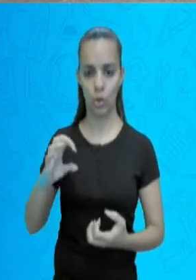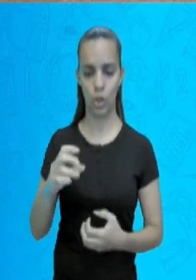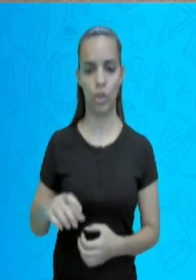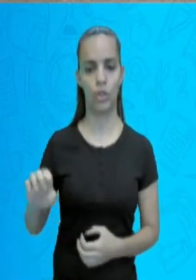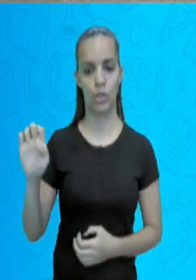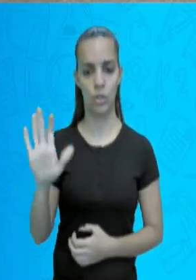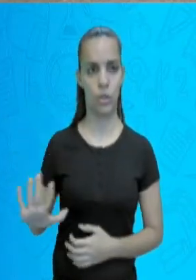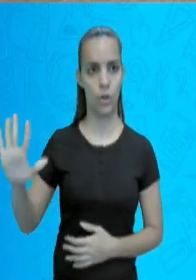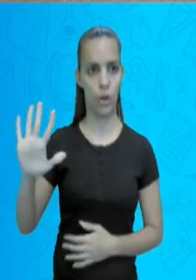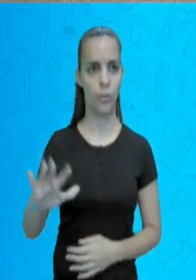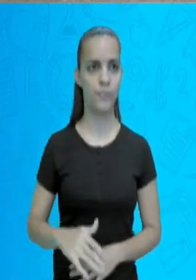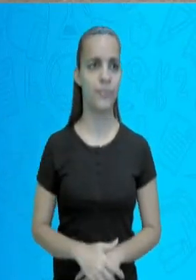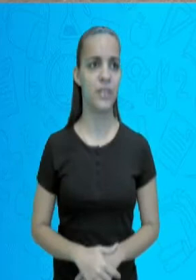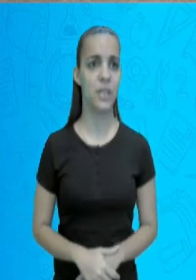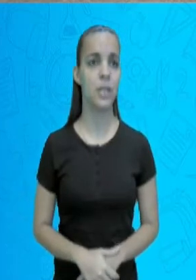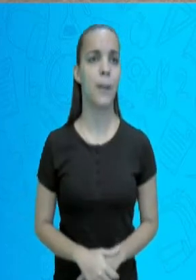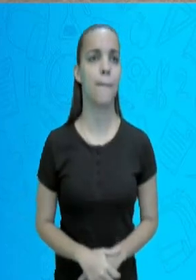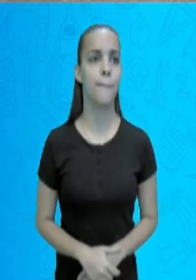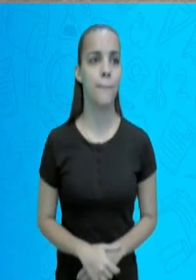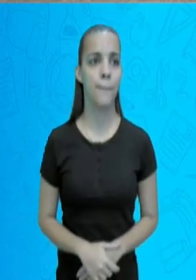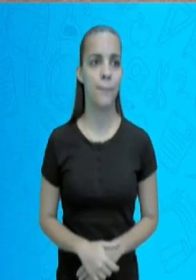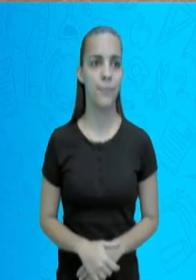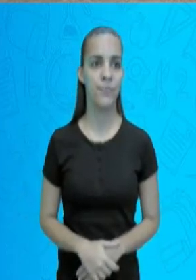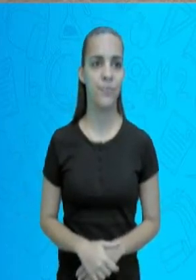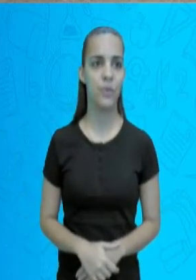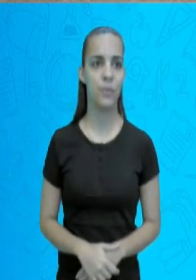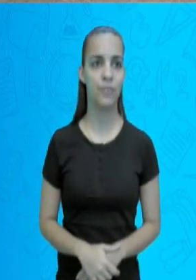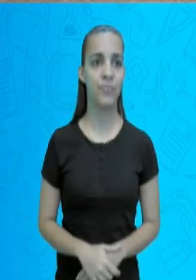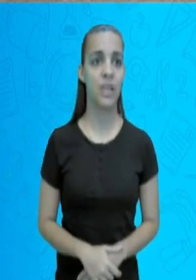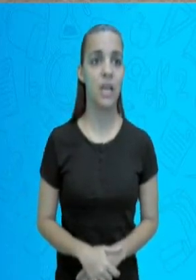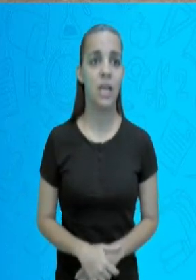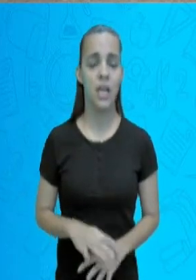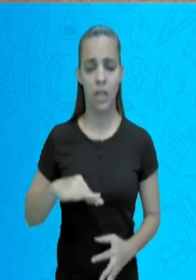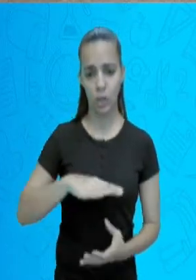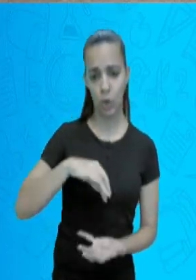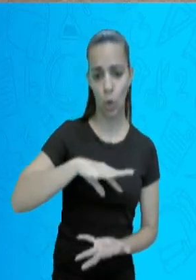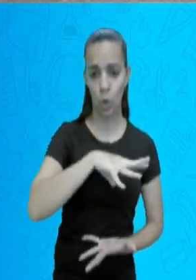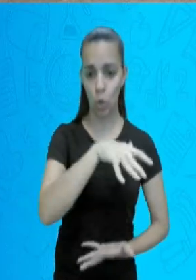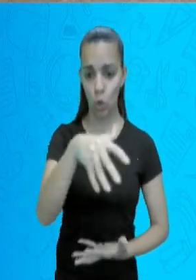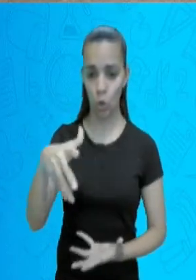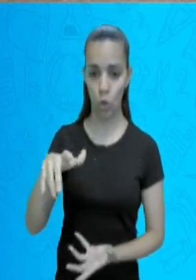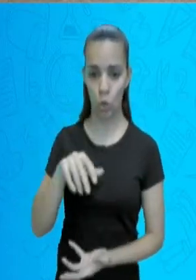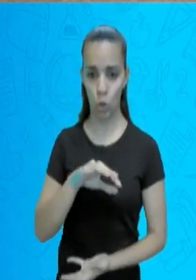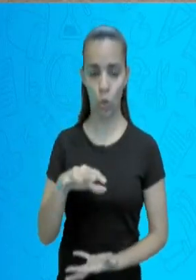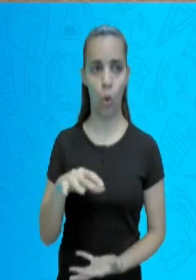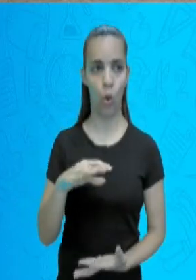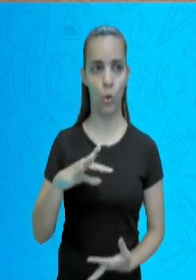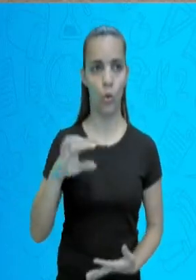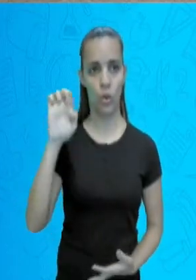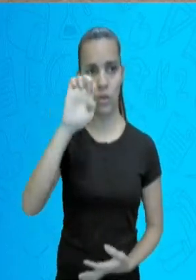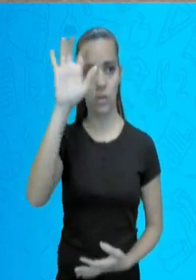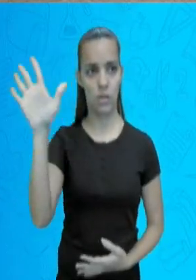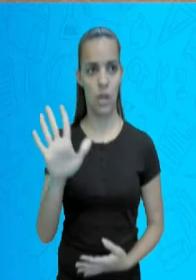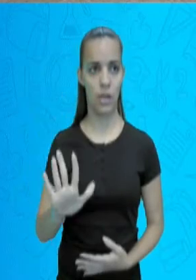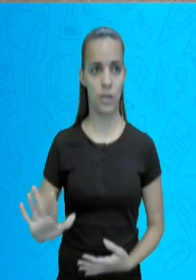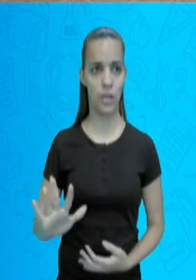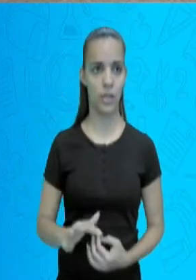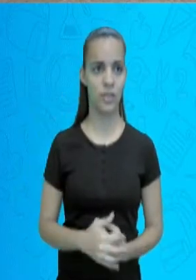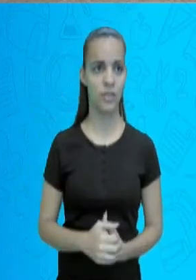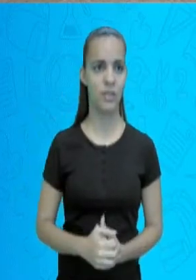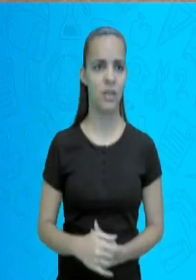E, devido ao contorno da Europa muito irregular, nós temos